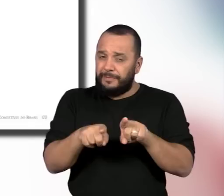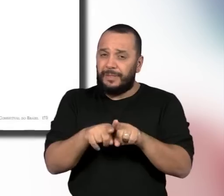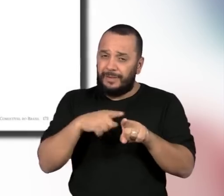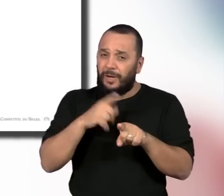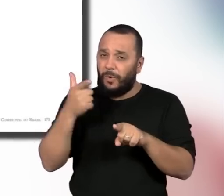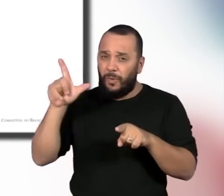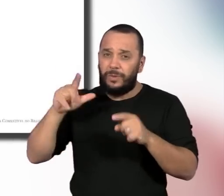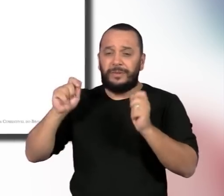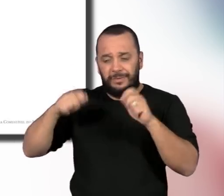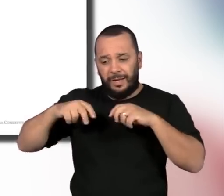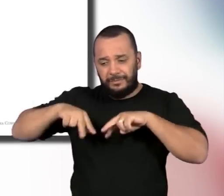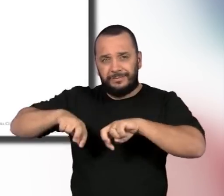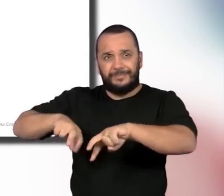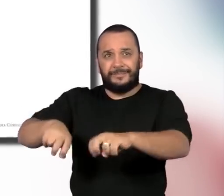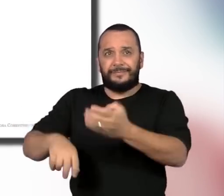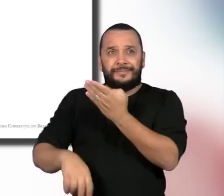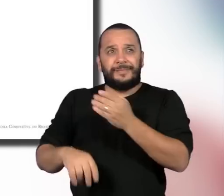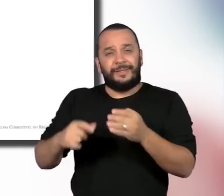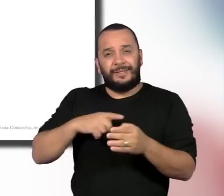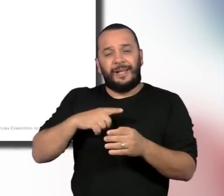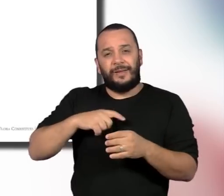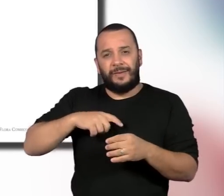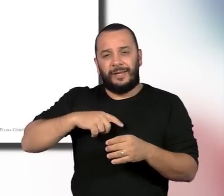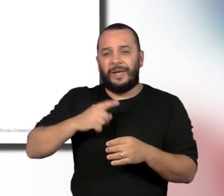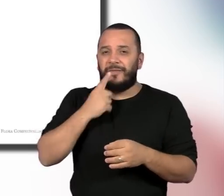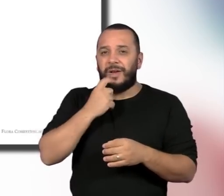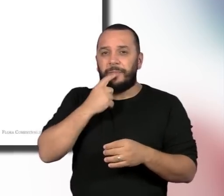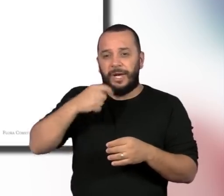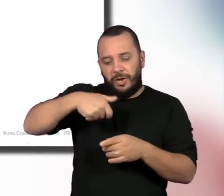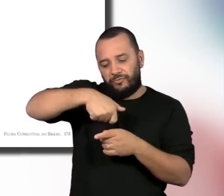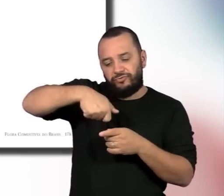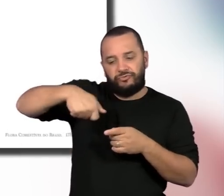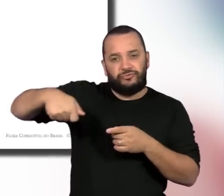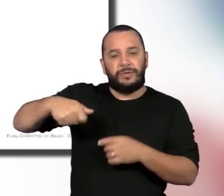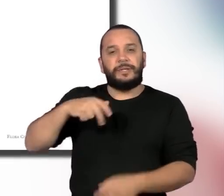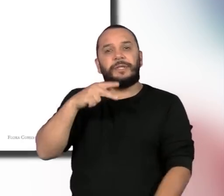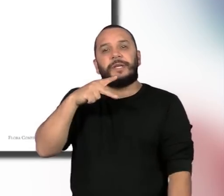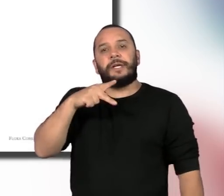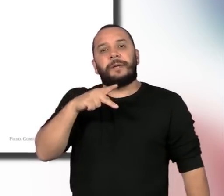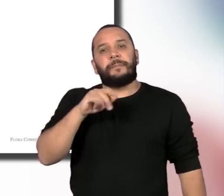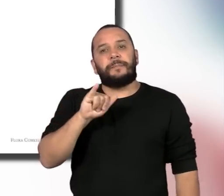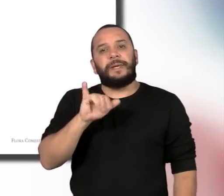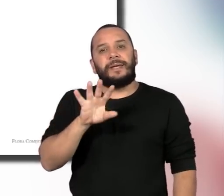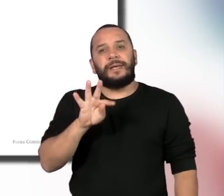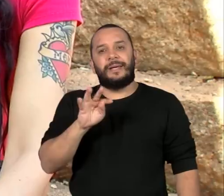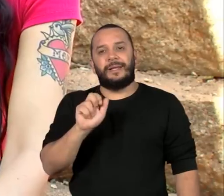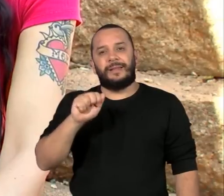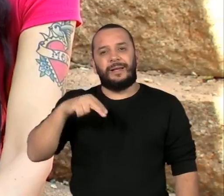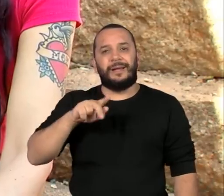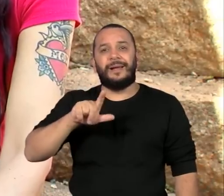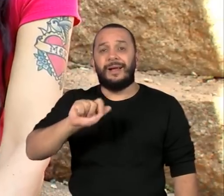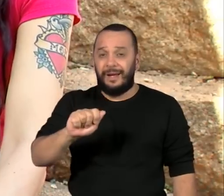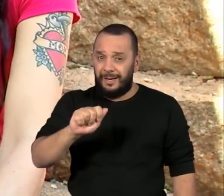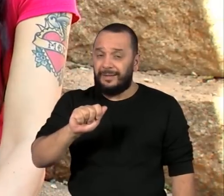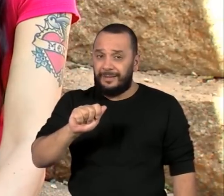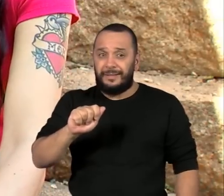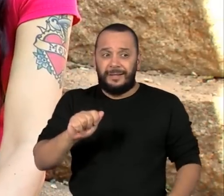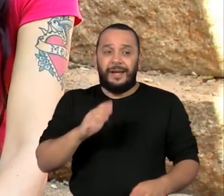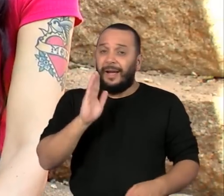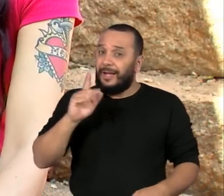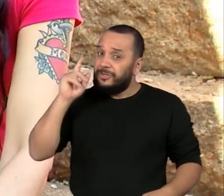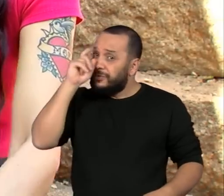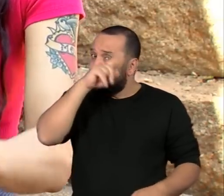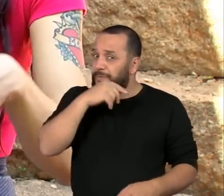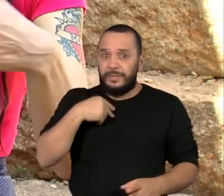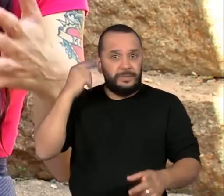livro tem o ketchup de pitanga. Vai ver se você encontra polpa de pitanga. Você não encontra, é muito difícil. Você tem que ir num